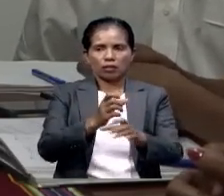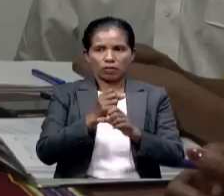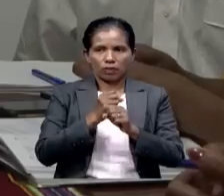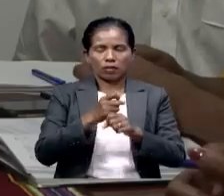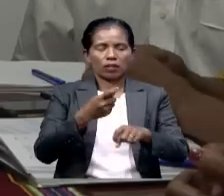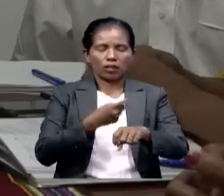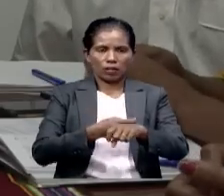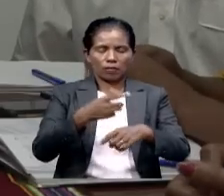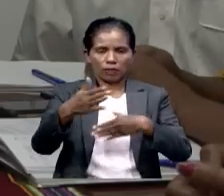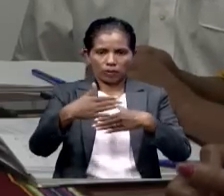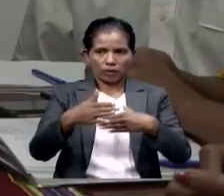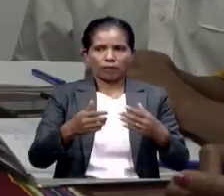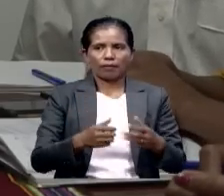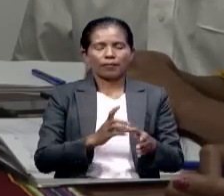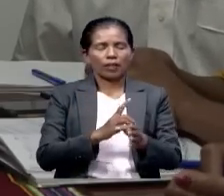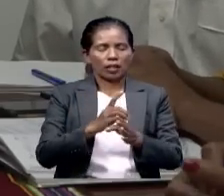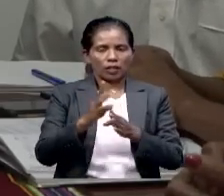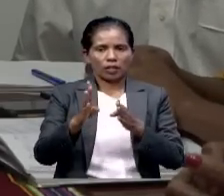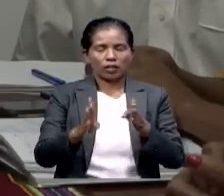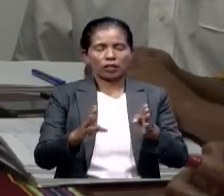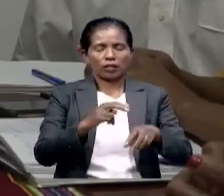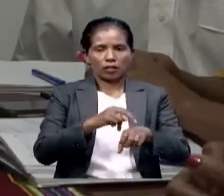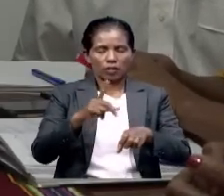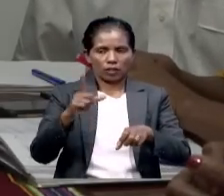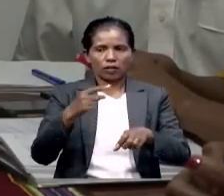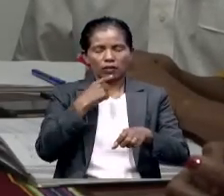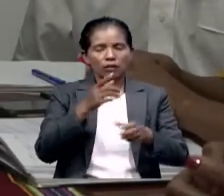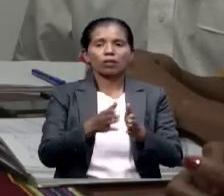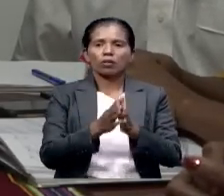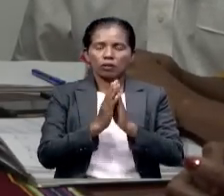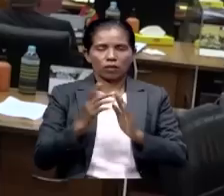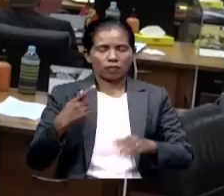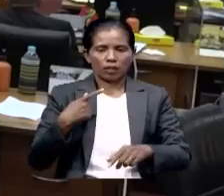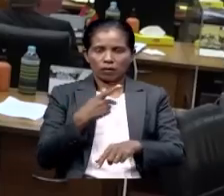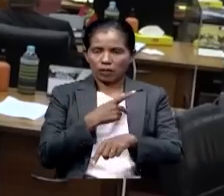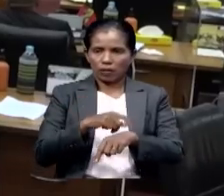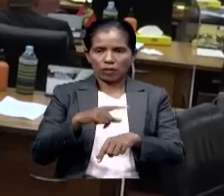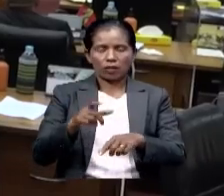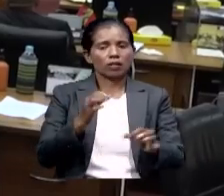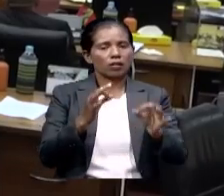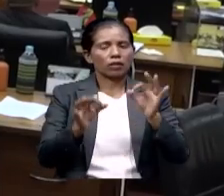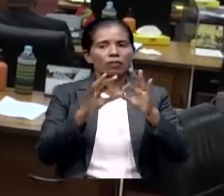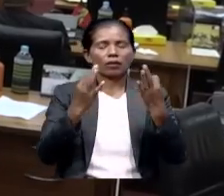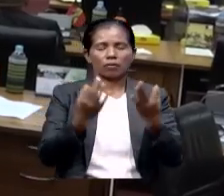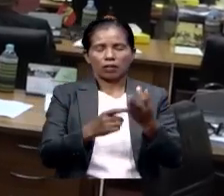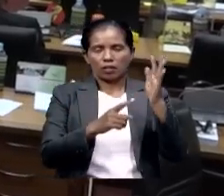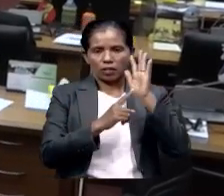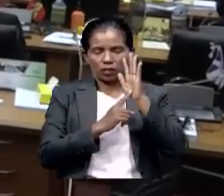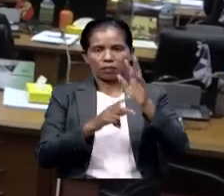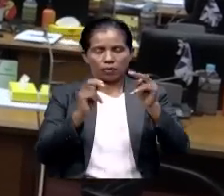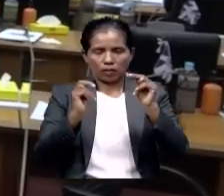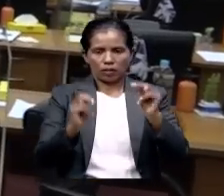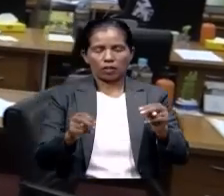tempo badak mai. Diretor Direção Nacional Emprego Exterior no Russo Parlamento Nacional, Karek Família Hato Keisharuma,